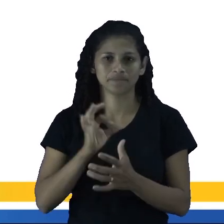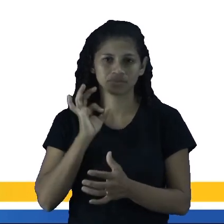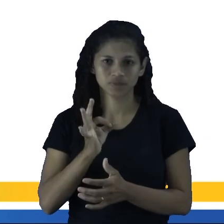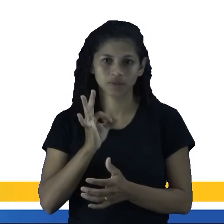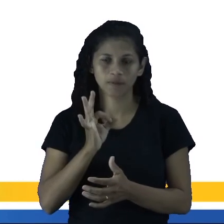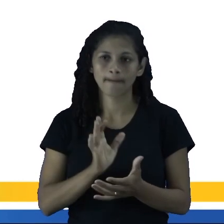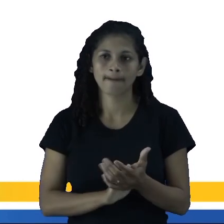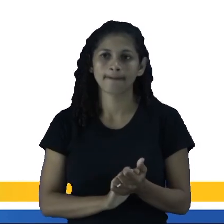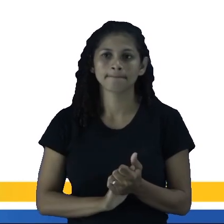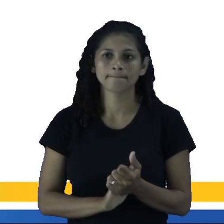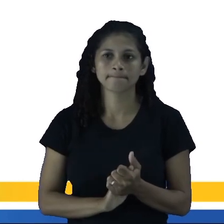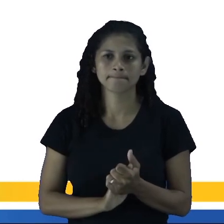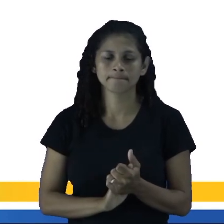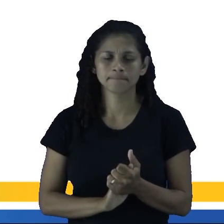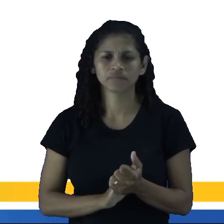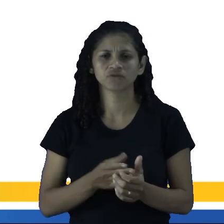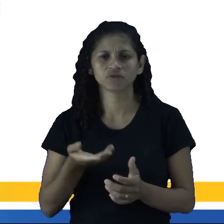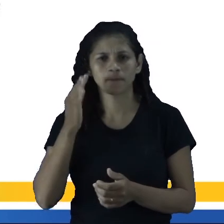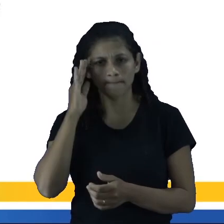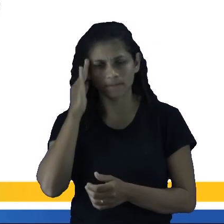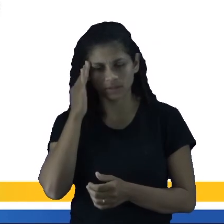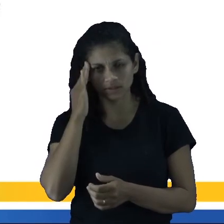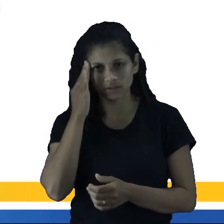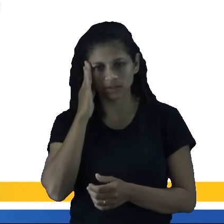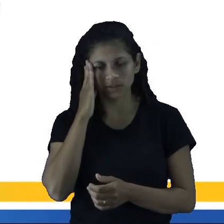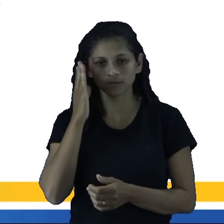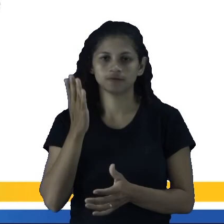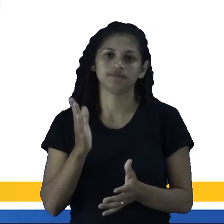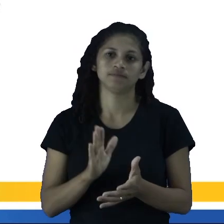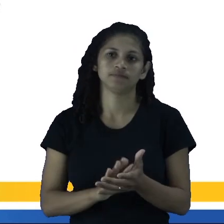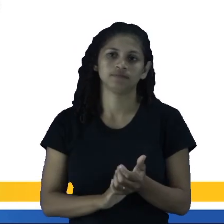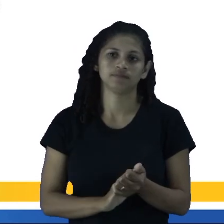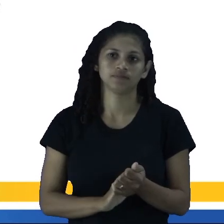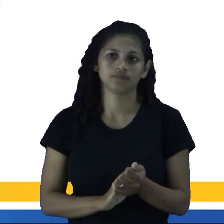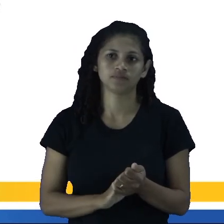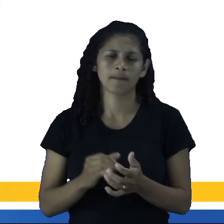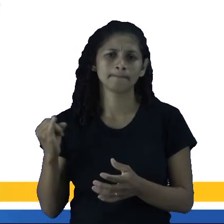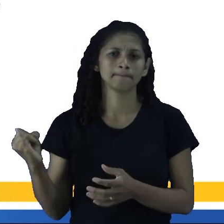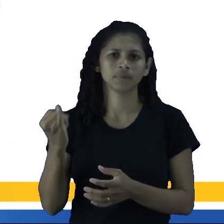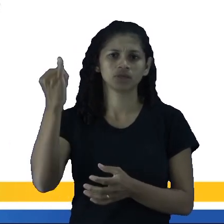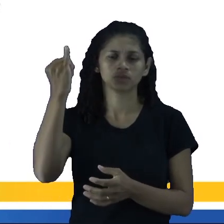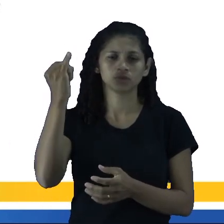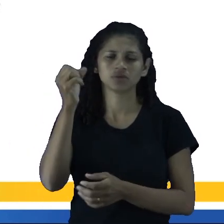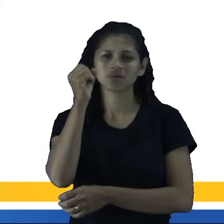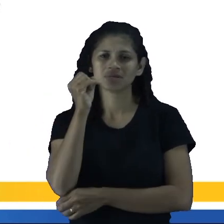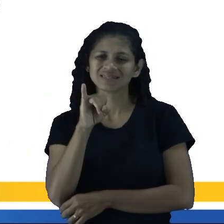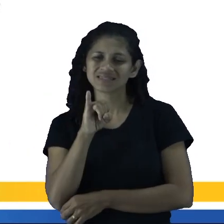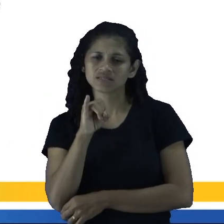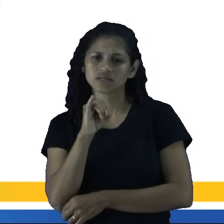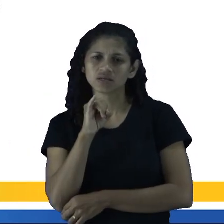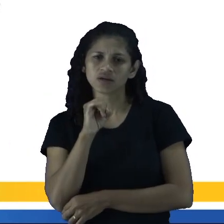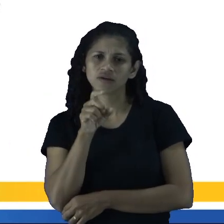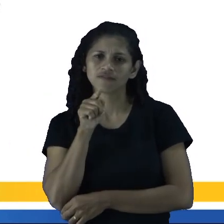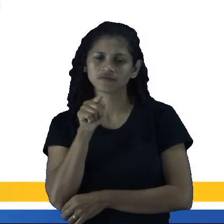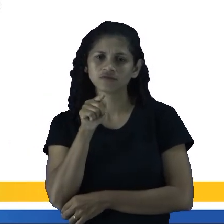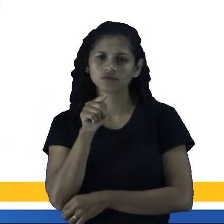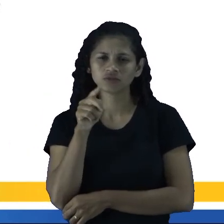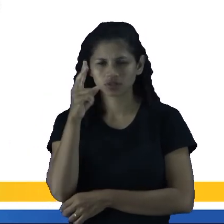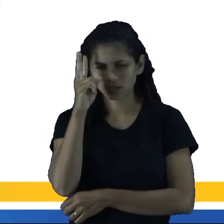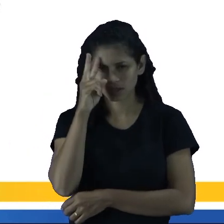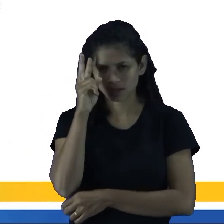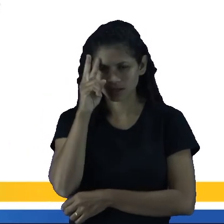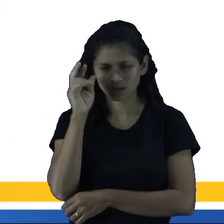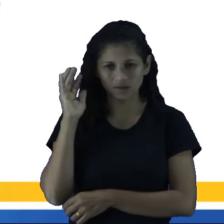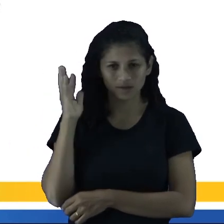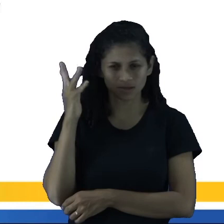certo? Então, você só tem que ter noção a respeito disso. Mais importante, se você for relembrar da fórmula, N